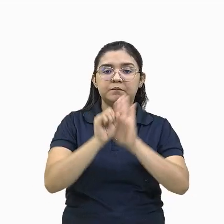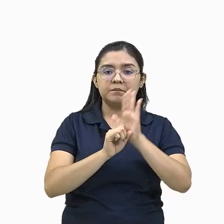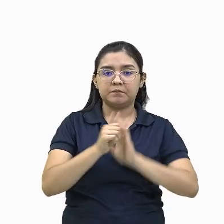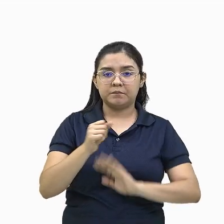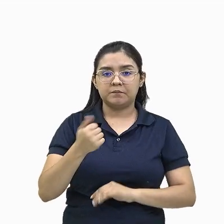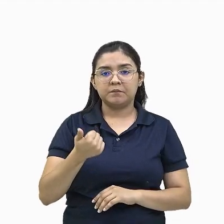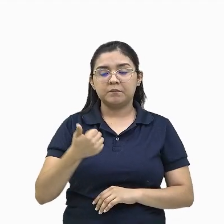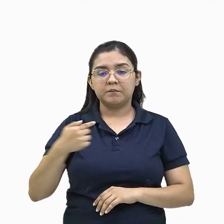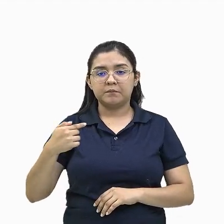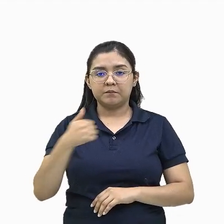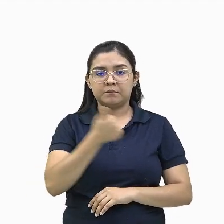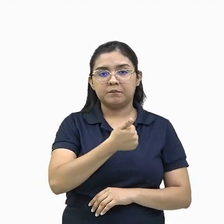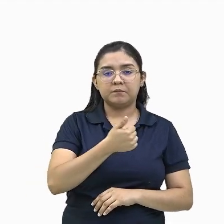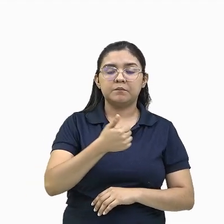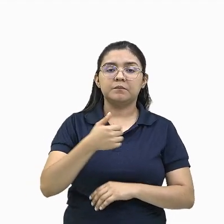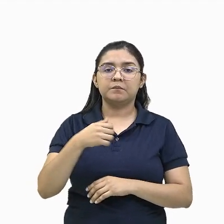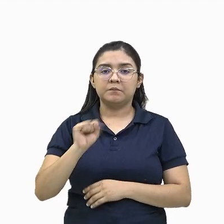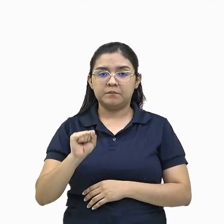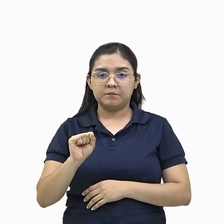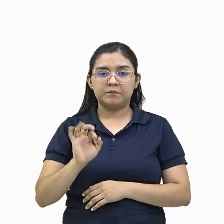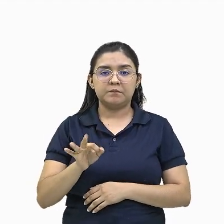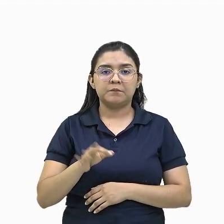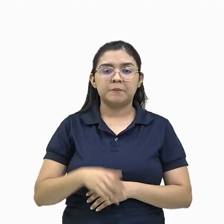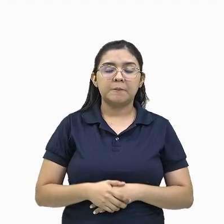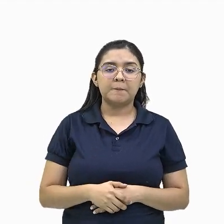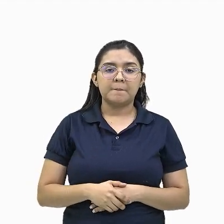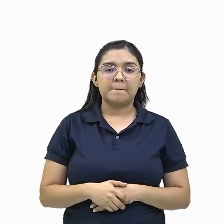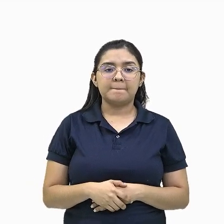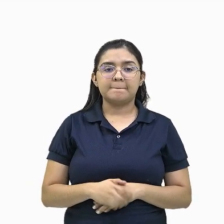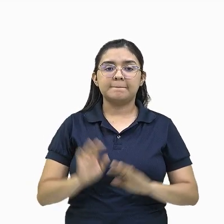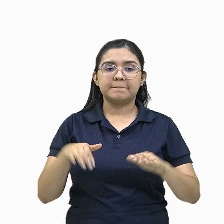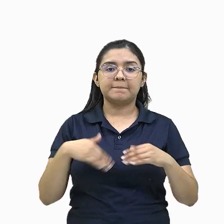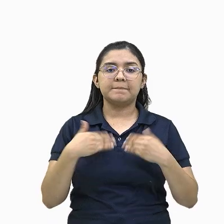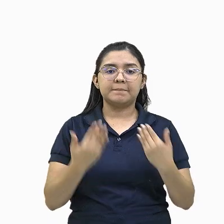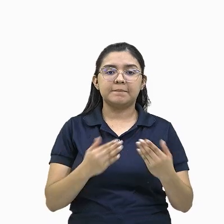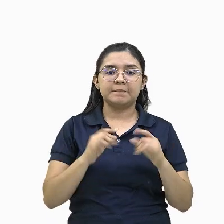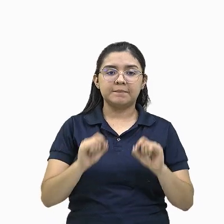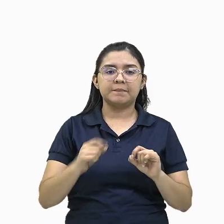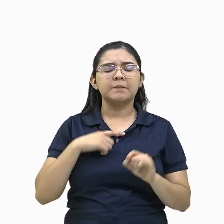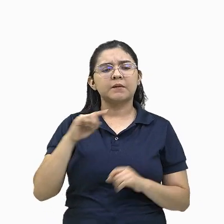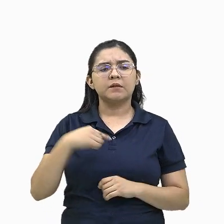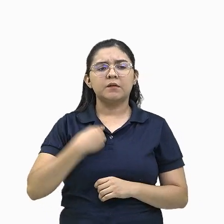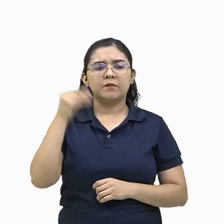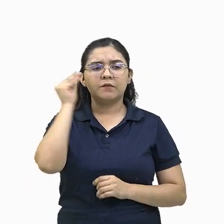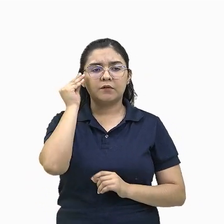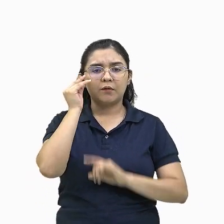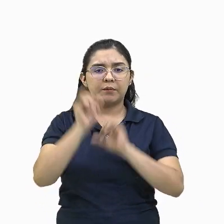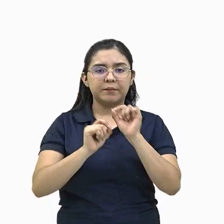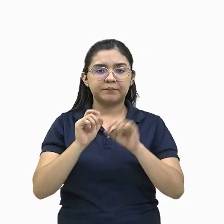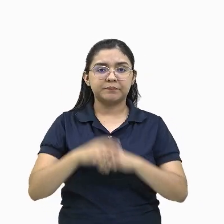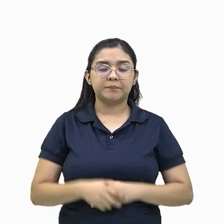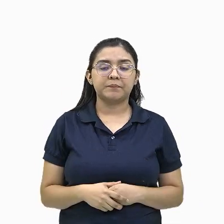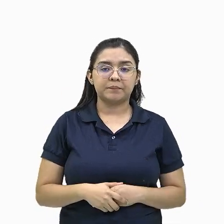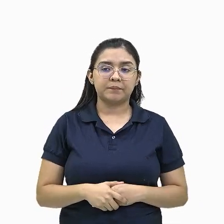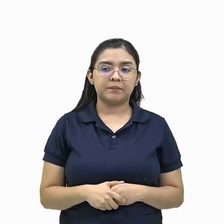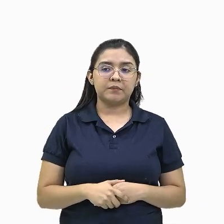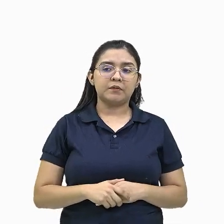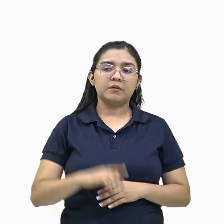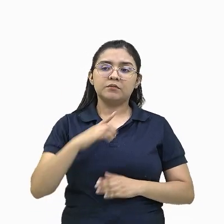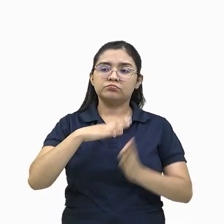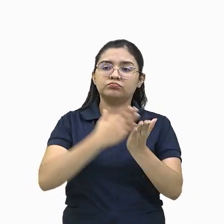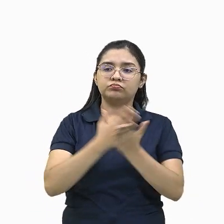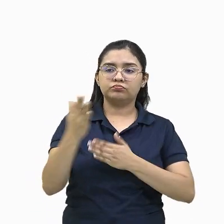séculos 17 e 18, tá bom? Então, nós vamos verificar que o início